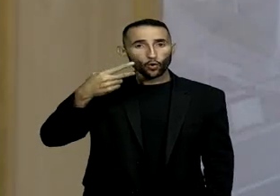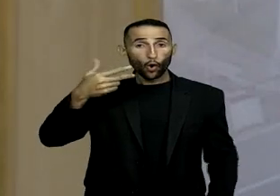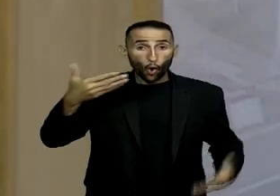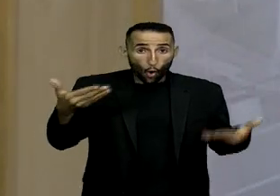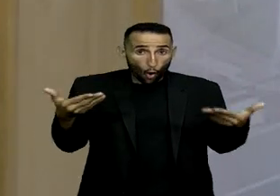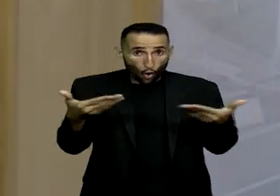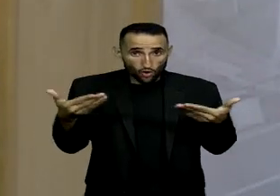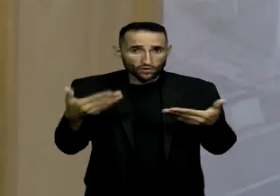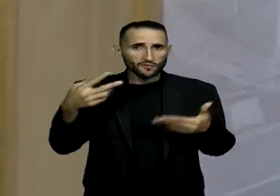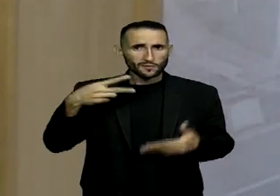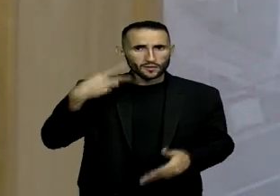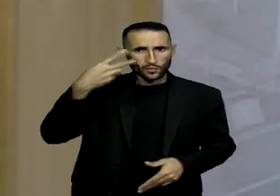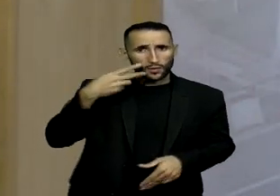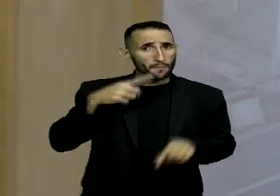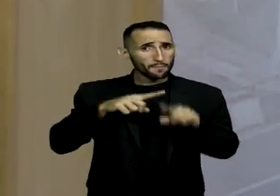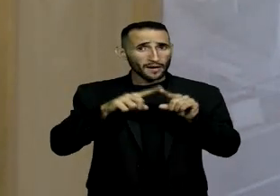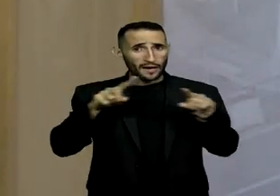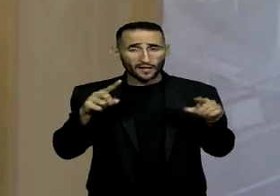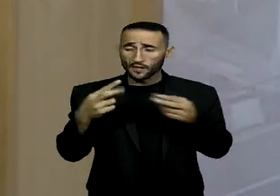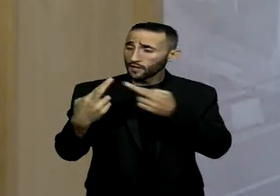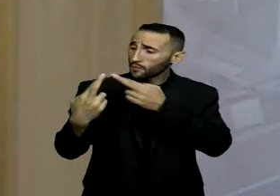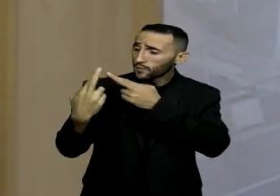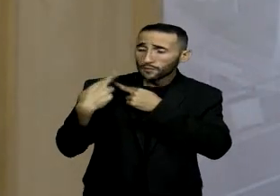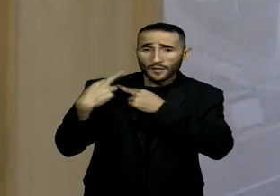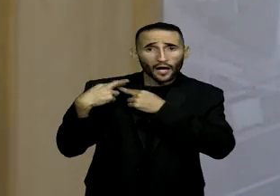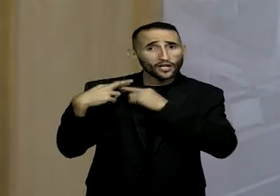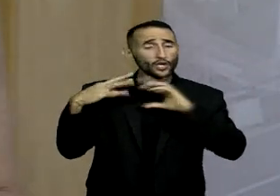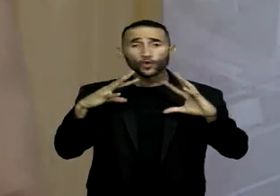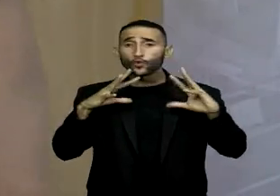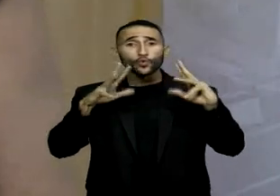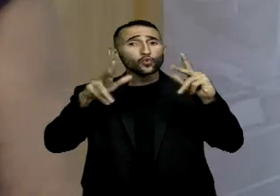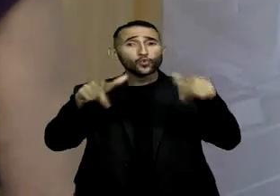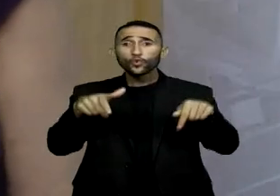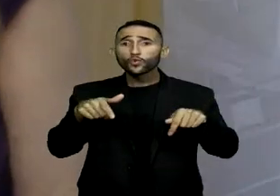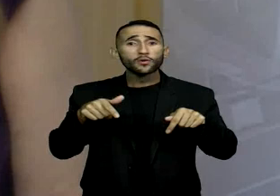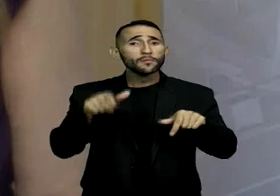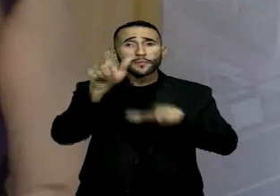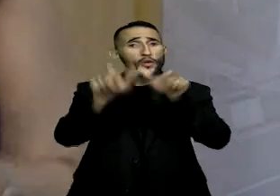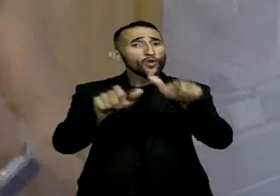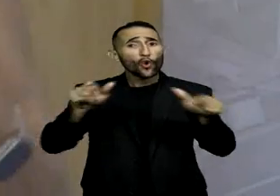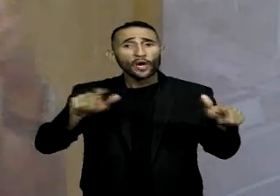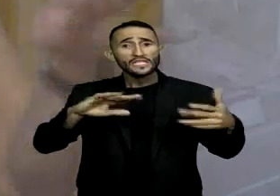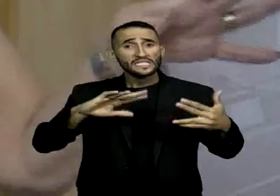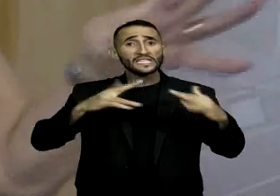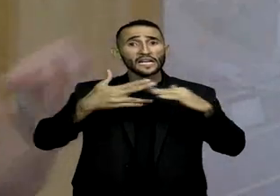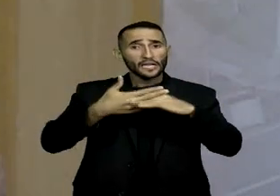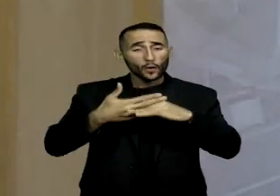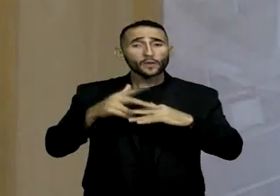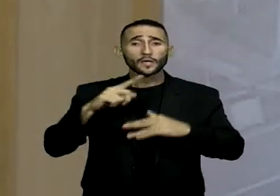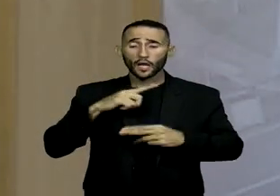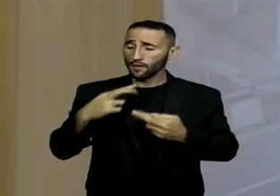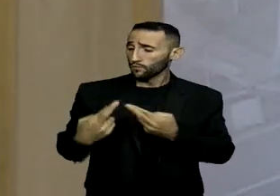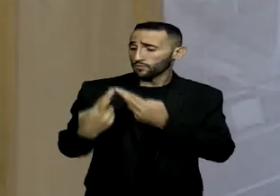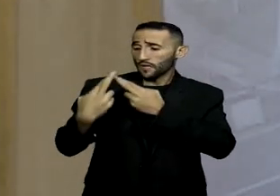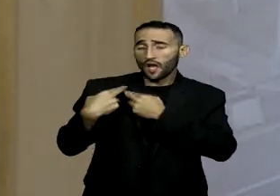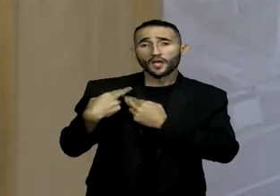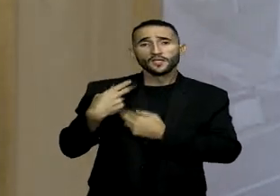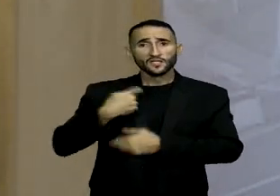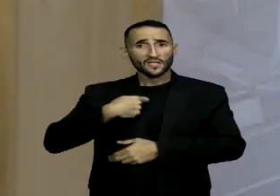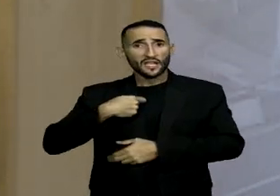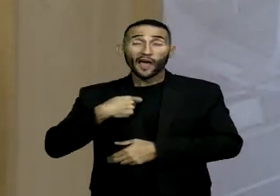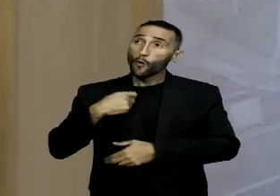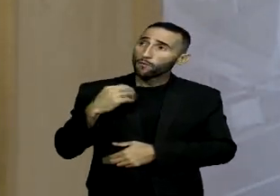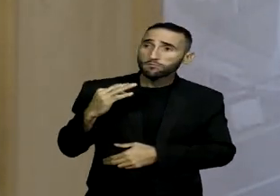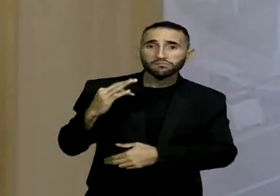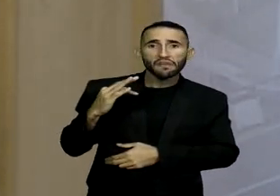de Osasco, mas essa responsabilidade é de cada um aqui, cada cidadão tem a sua parcela. Eu vou deixar de ser vereadora, mas eu continuo